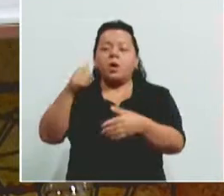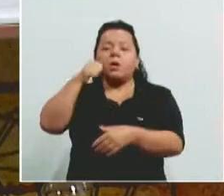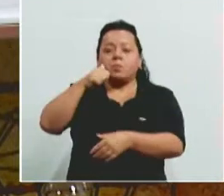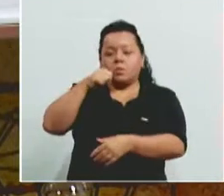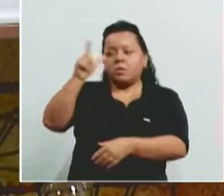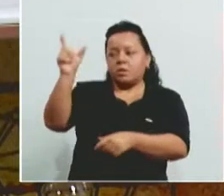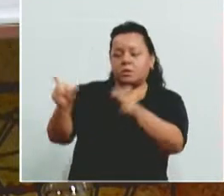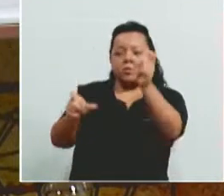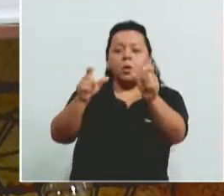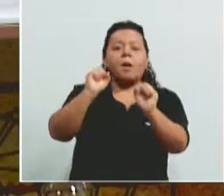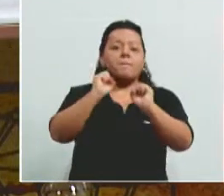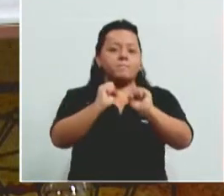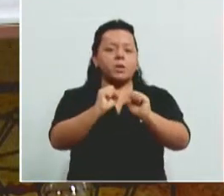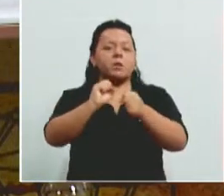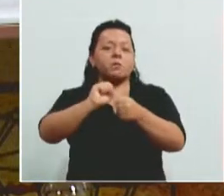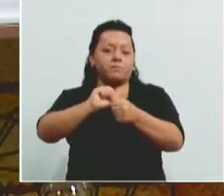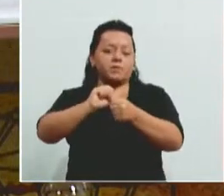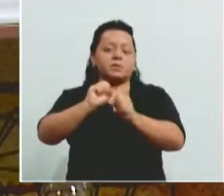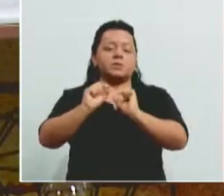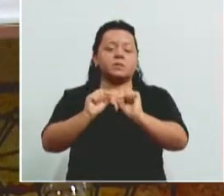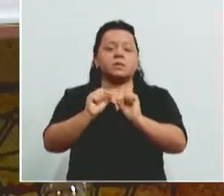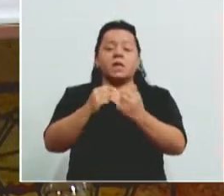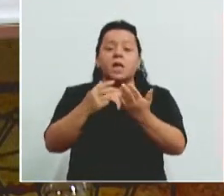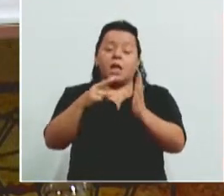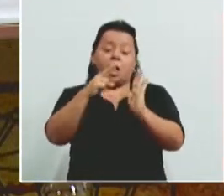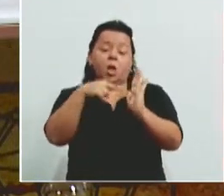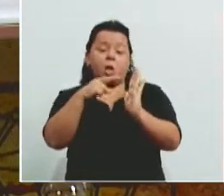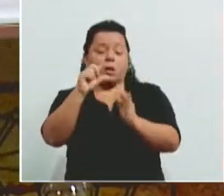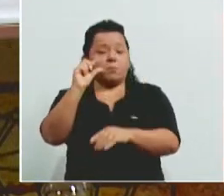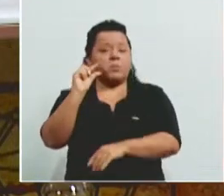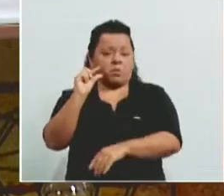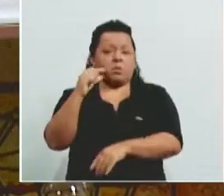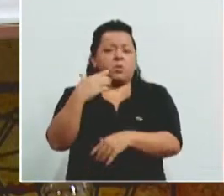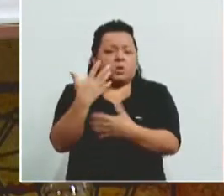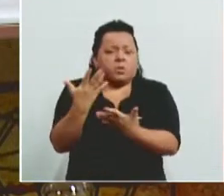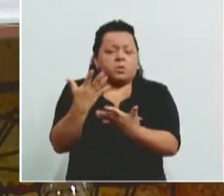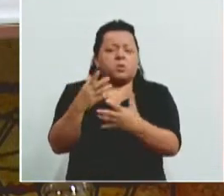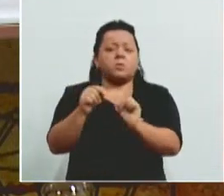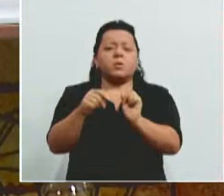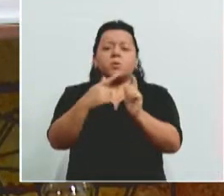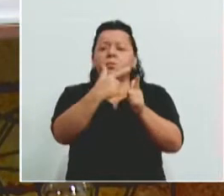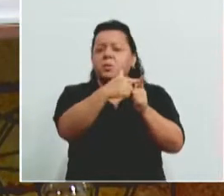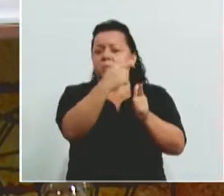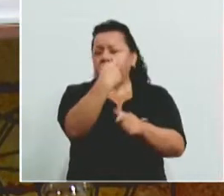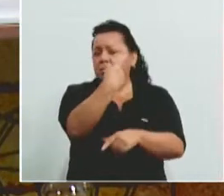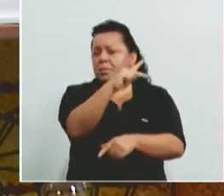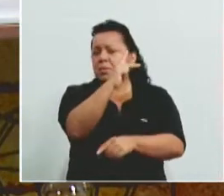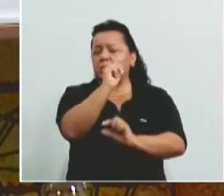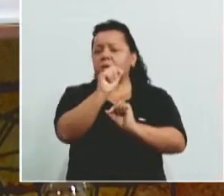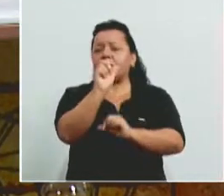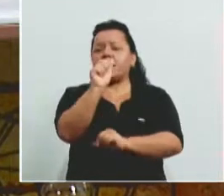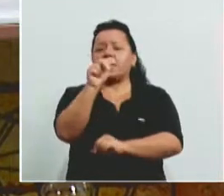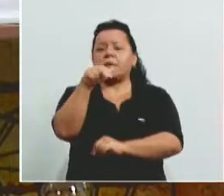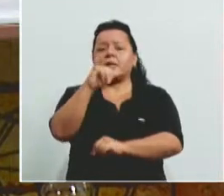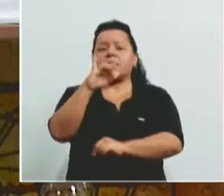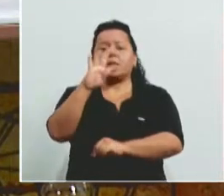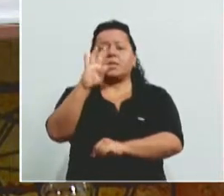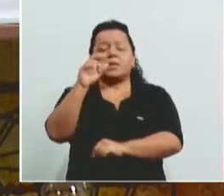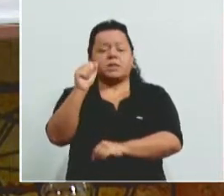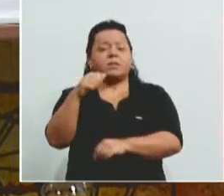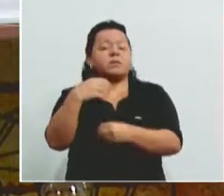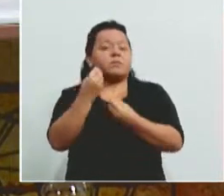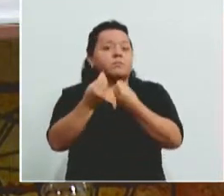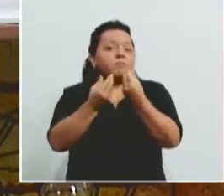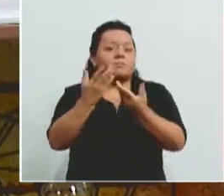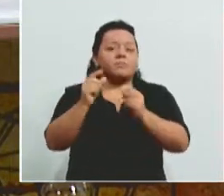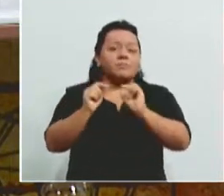pouco, né, sobre o caso da Anitta, mas pelo que eu li, o sintoma dela estava relacionado, aí ela falou assim, quando eu